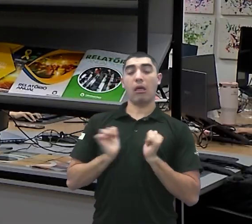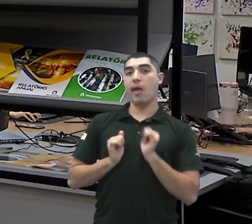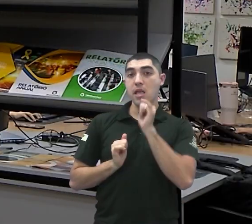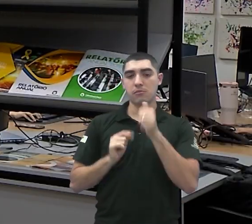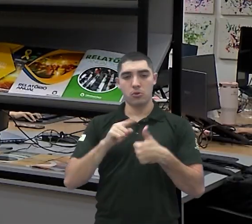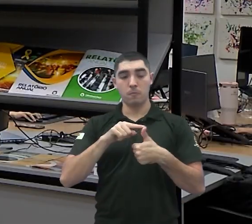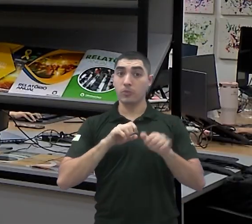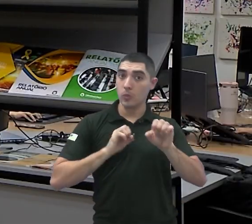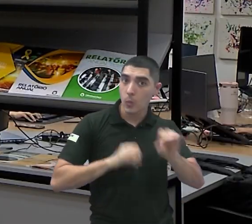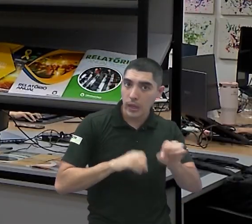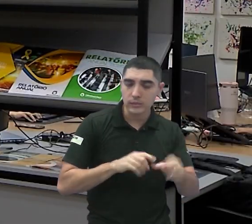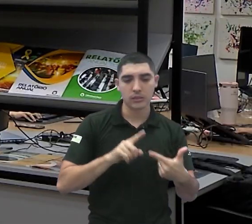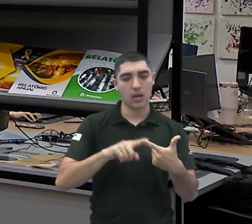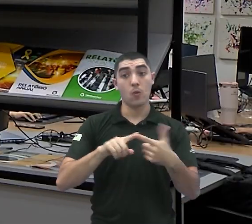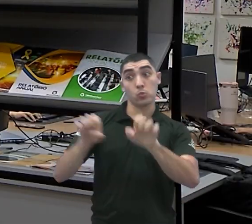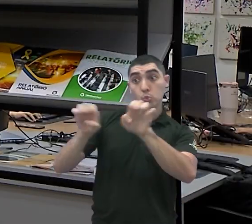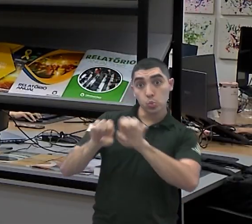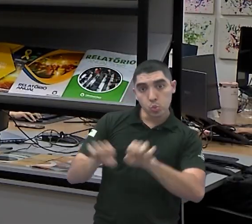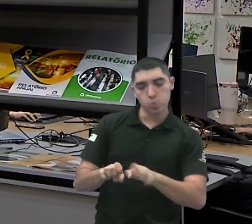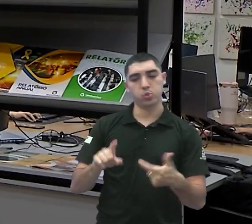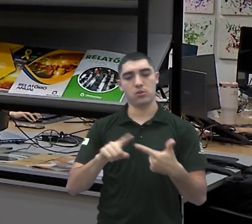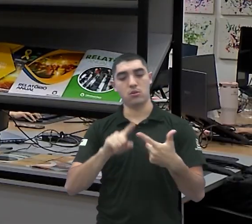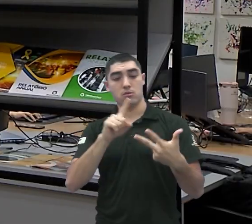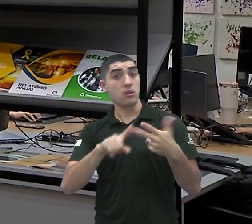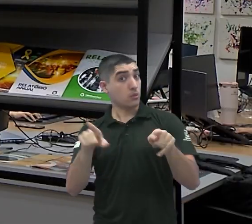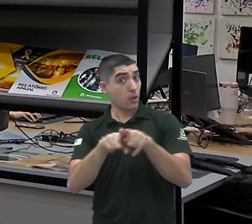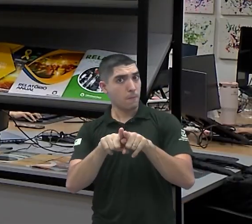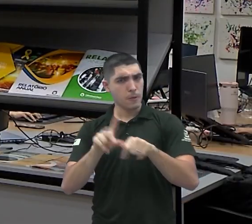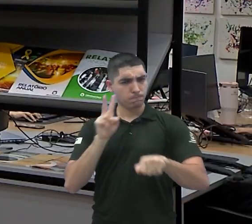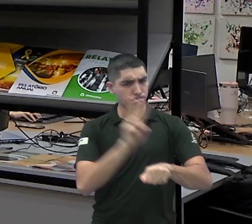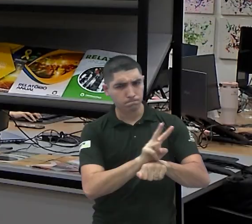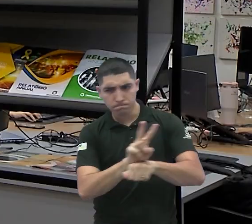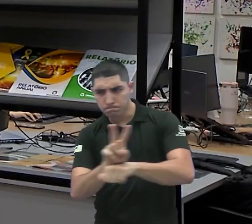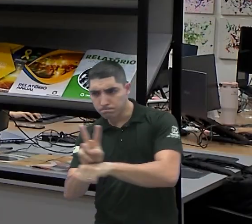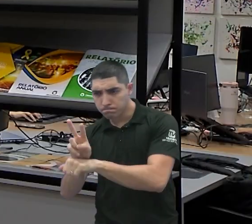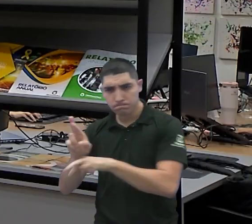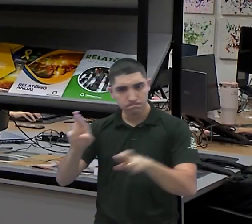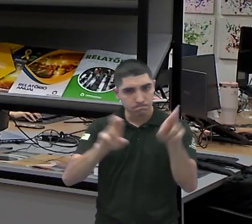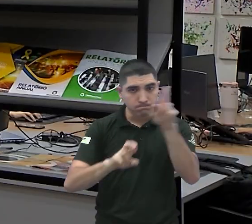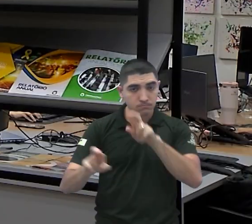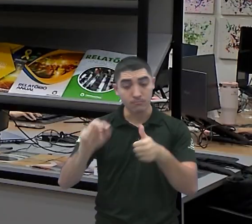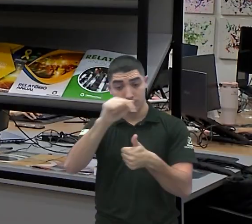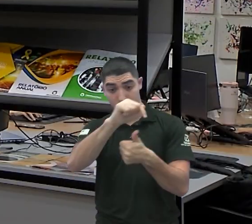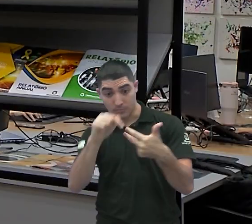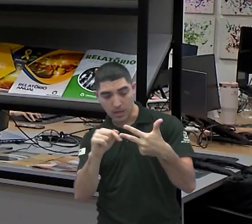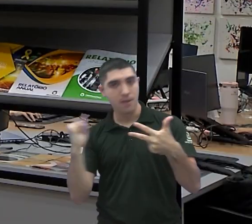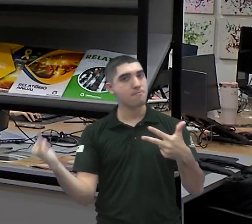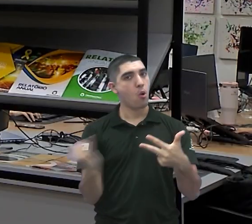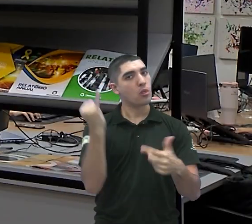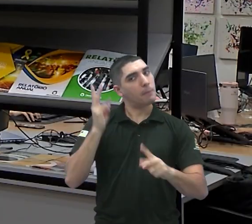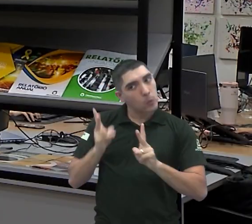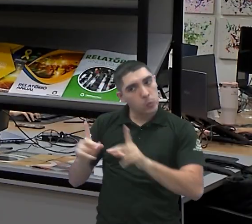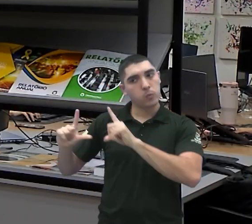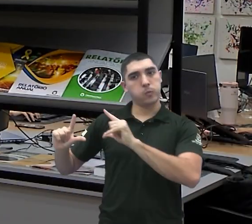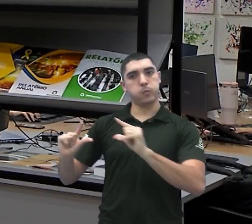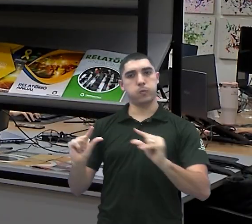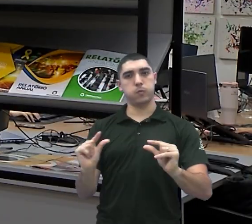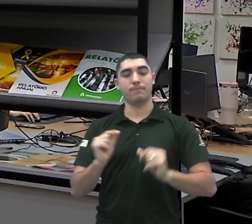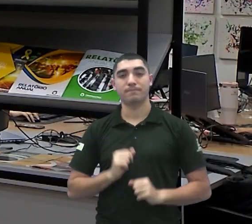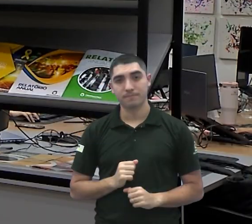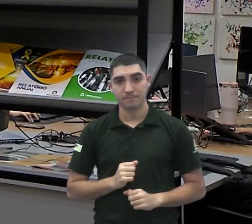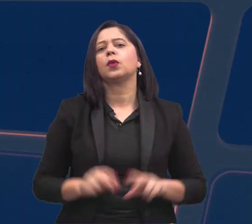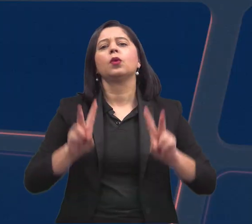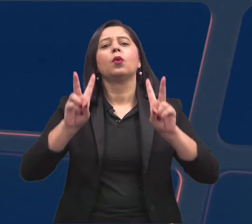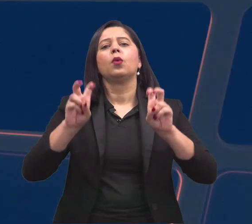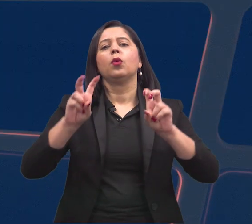nas políticas públicas, tanto de educação, quanto a melhoria da infraestrutura e até mesmo a fiscalização, que é muito importante para poder empurrar esses números